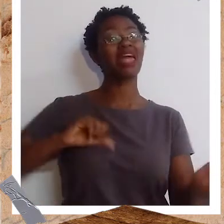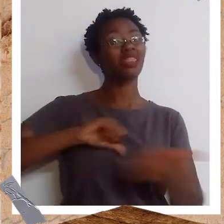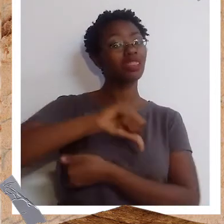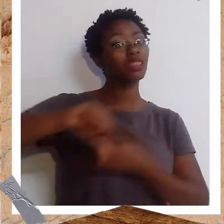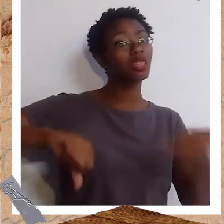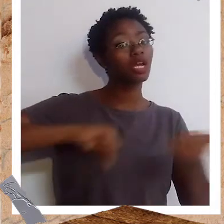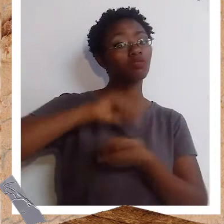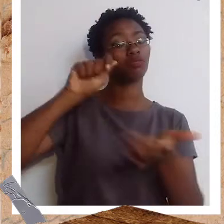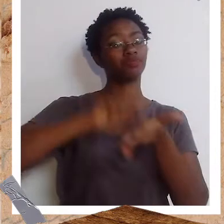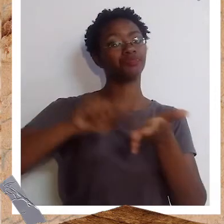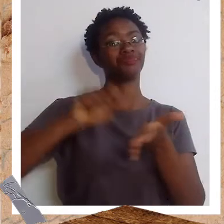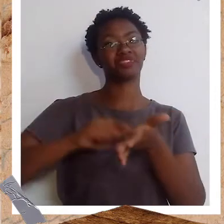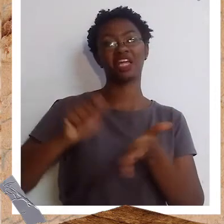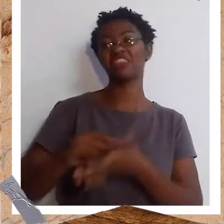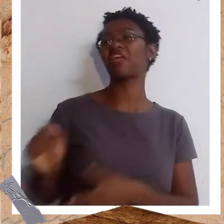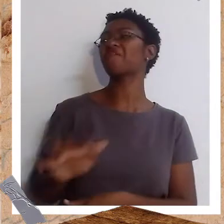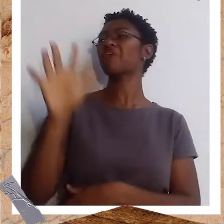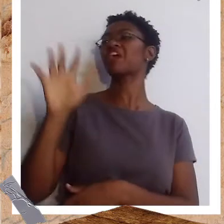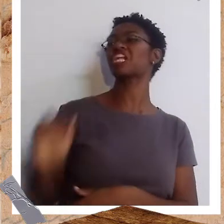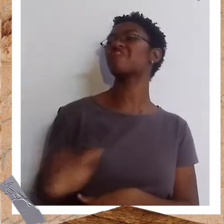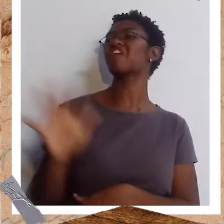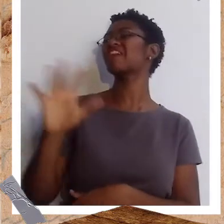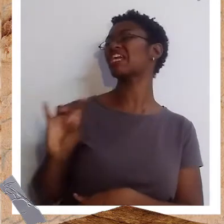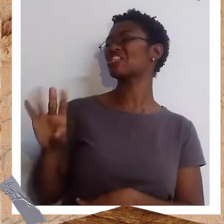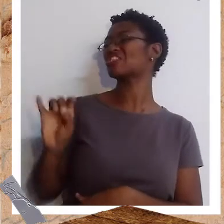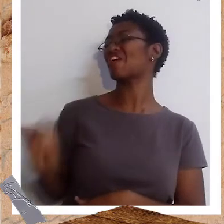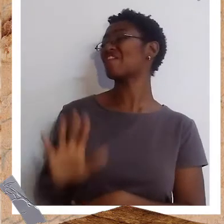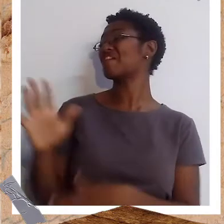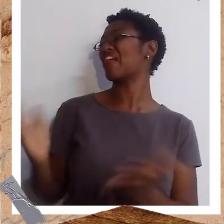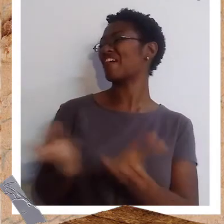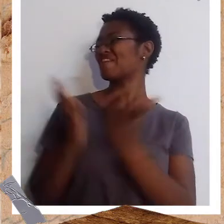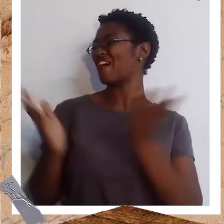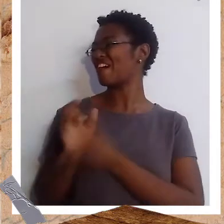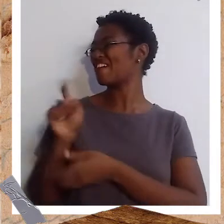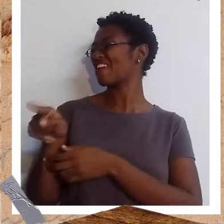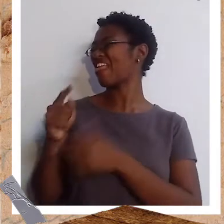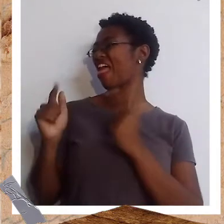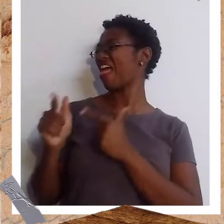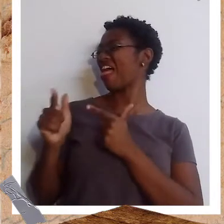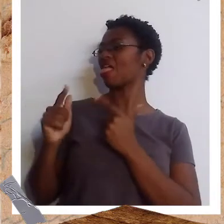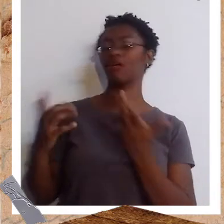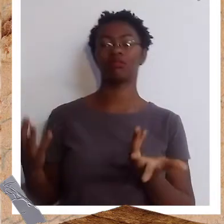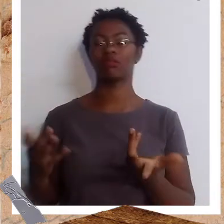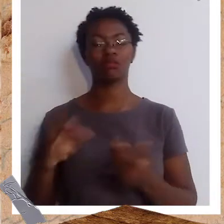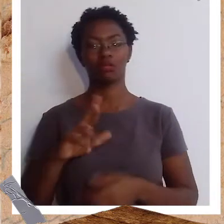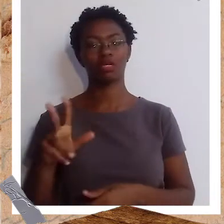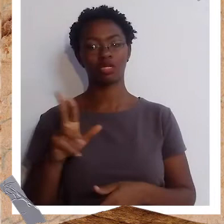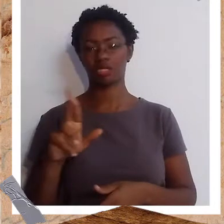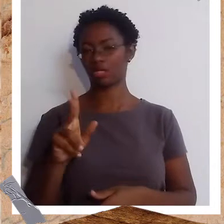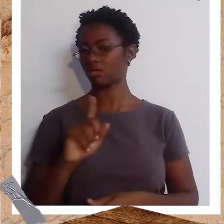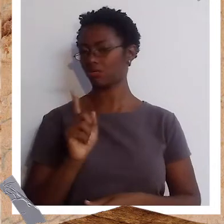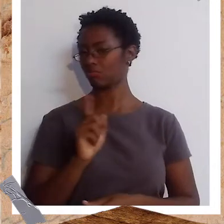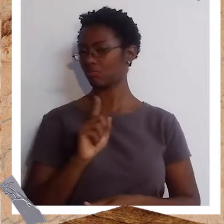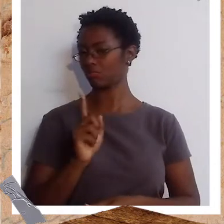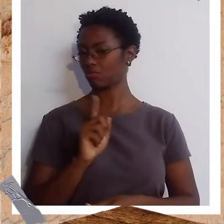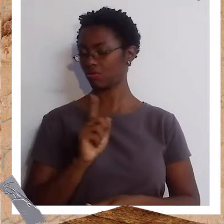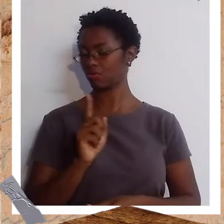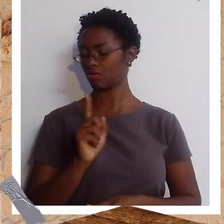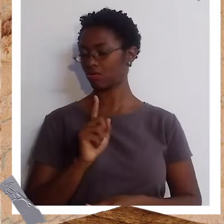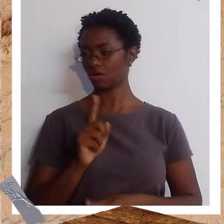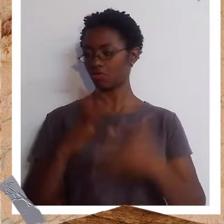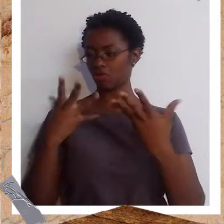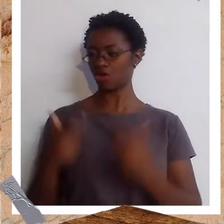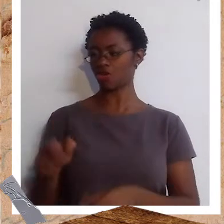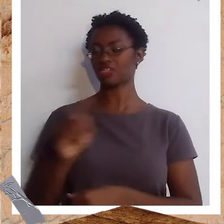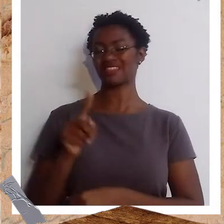transformá-la na escritora favelada e explorar ao máximo essa personagem para depois descartá-la, deram com os burros